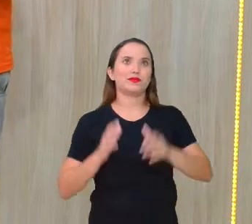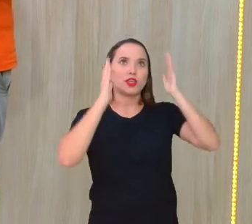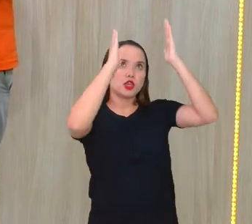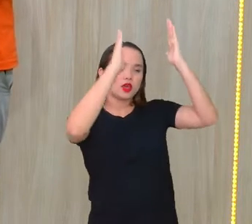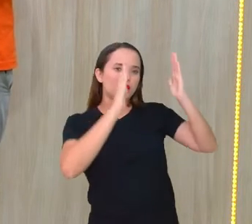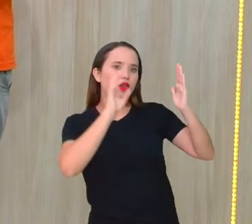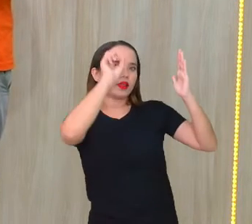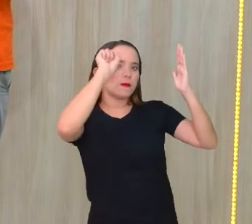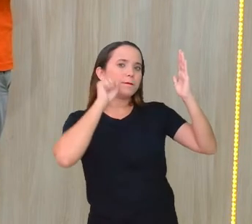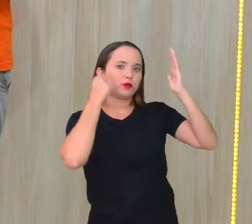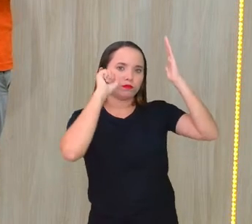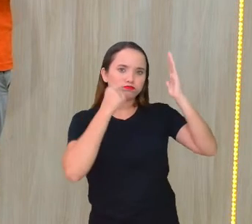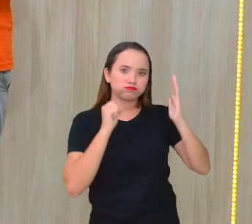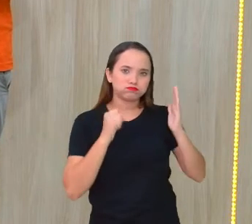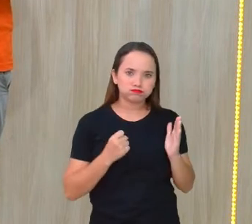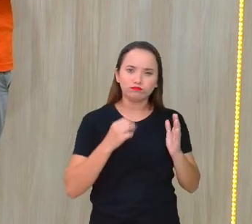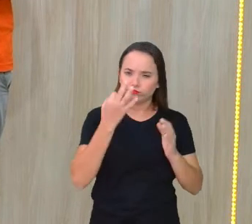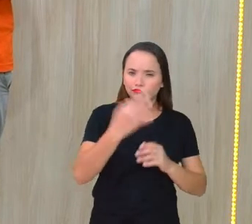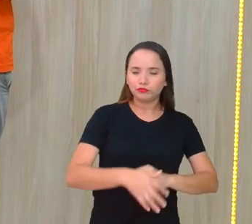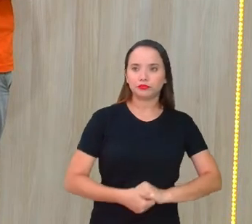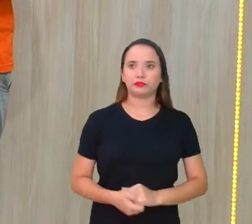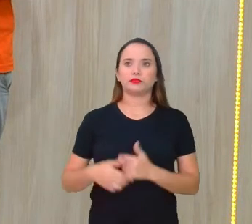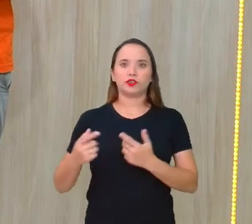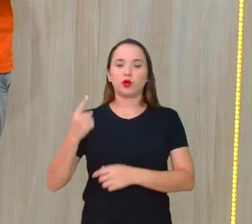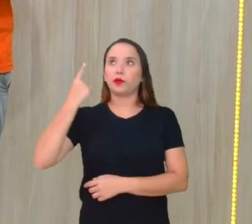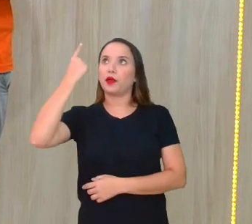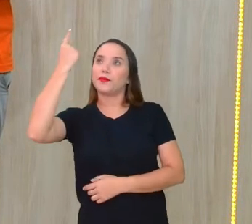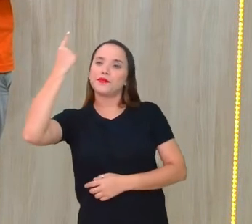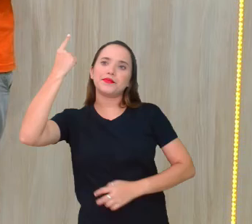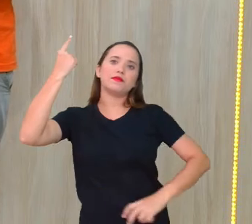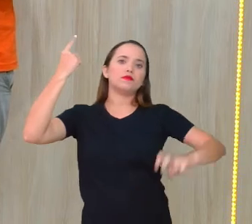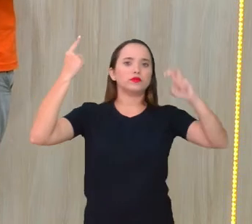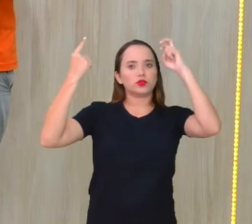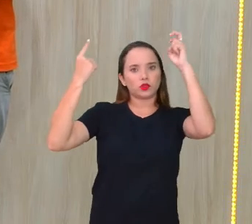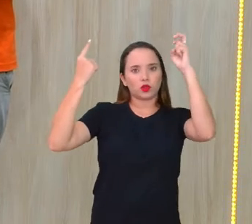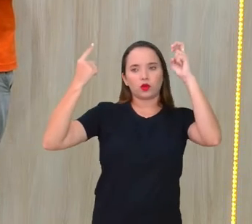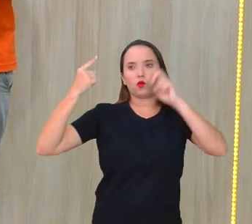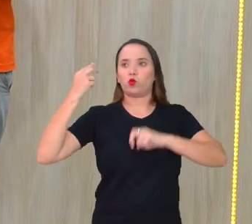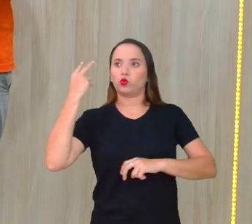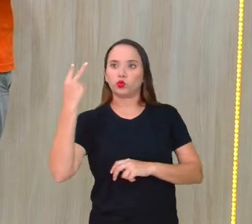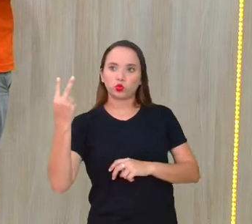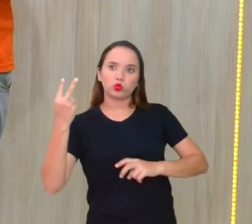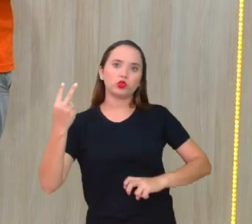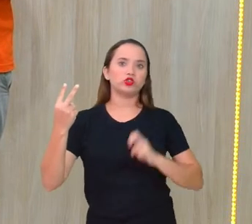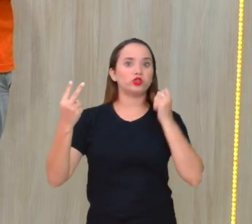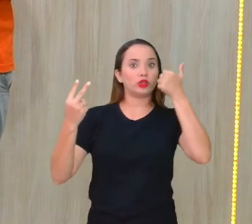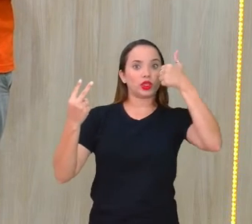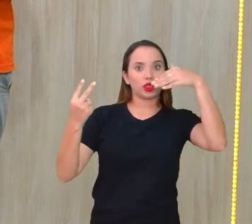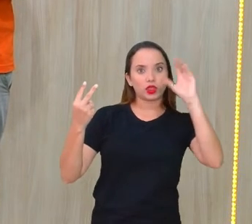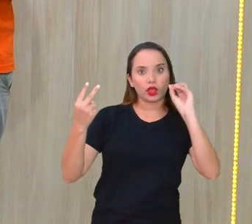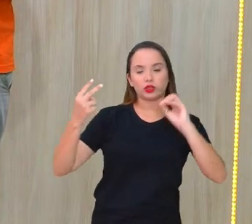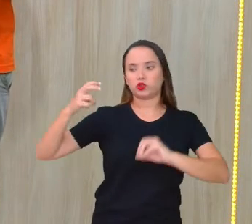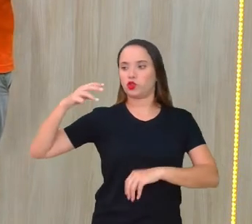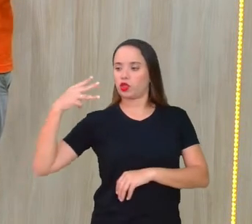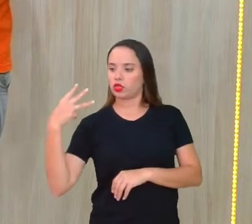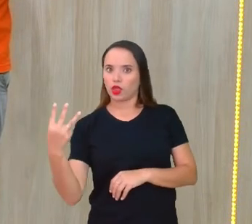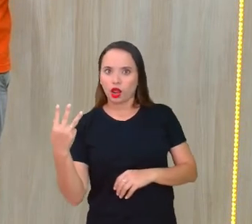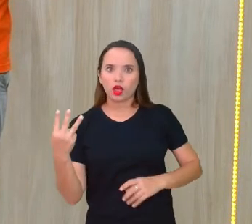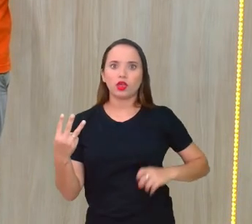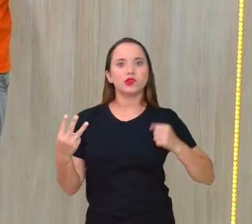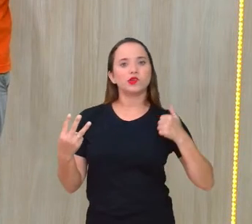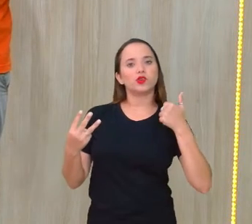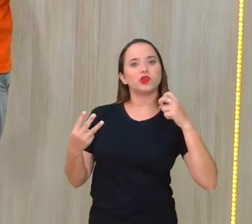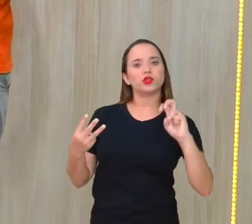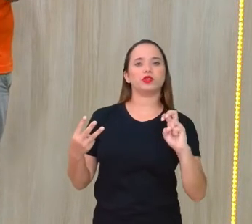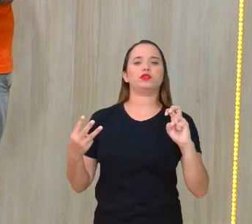farinha equivale a 5 pães, duas quantidades de farinha, 10 pães, e 3 quantidades de farinhas,